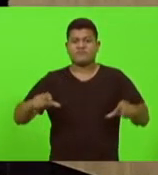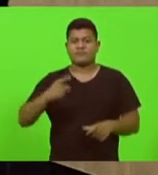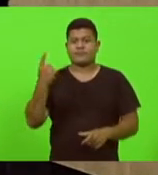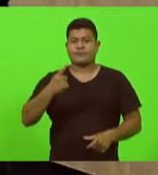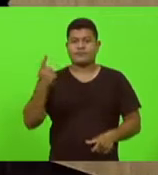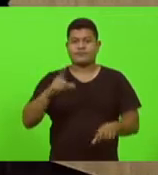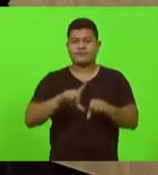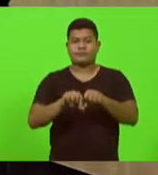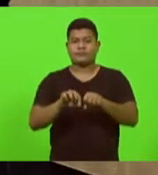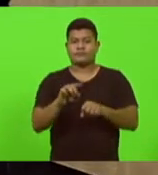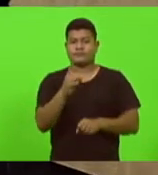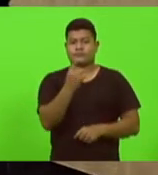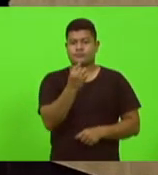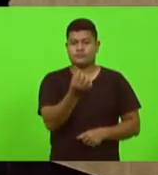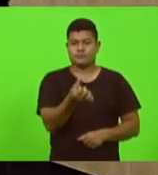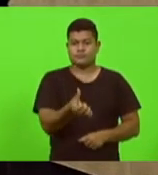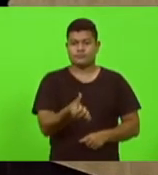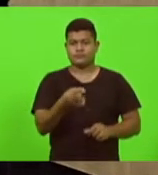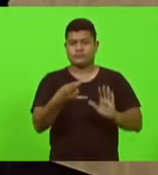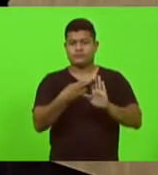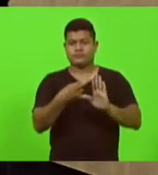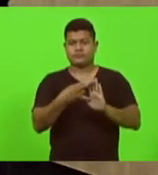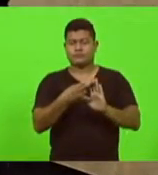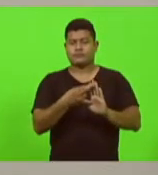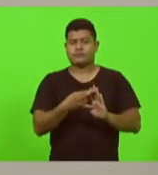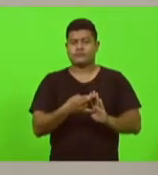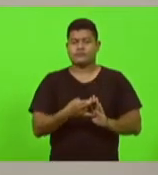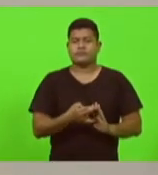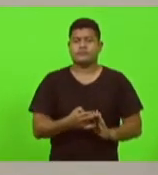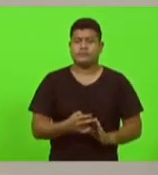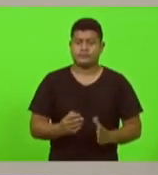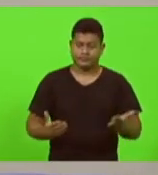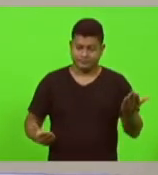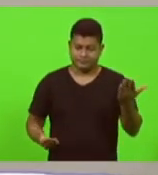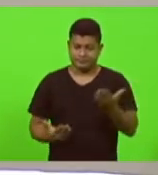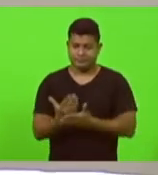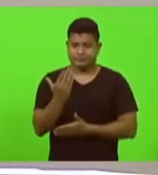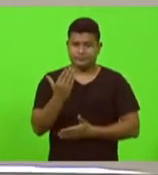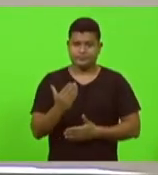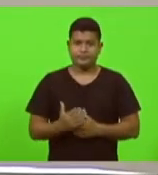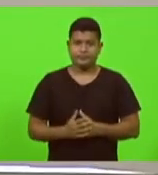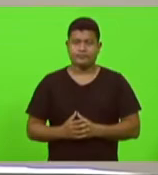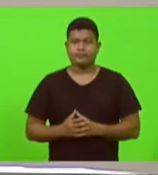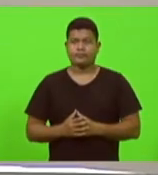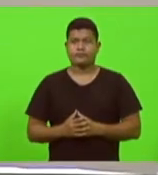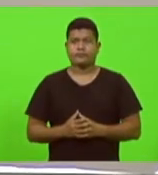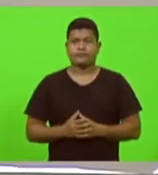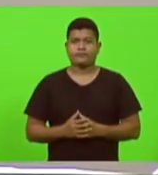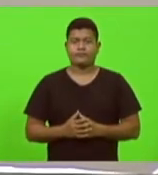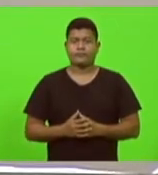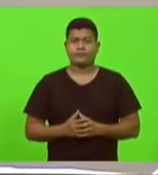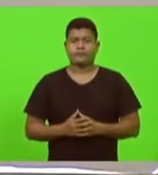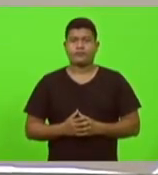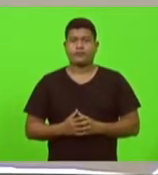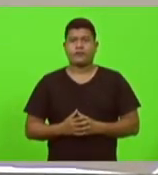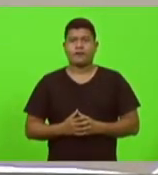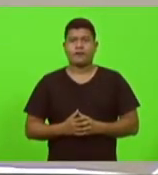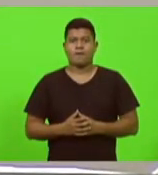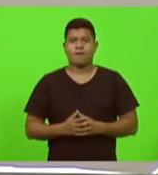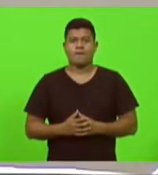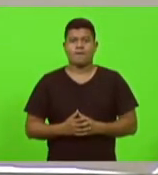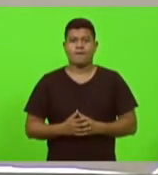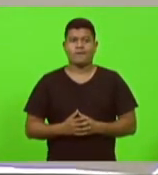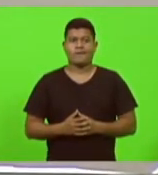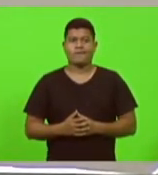primeiro do artigo 106 do Regimento Interno, dou por aprovadas as atas lidas nesse momento.